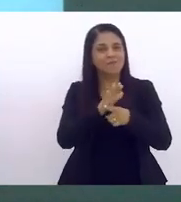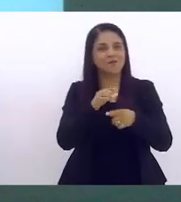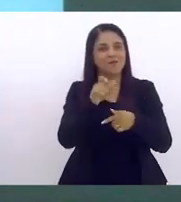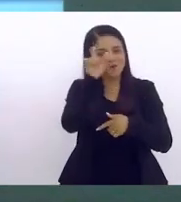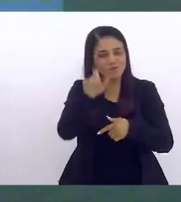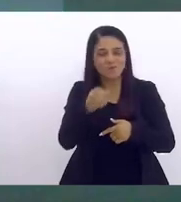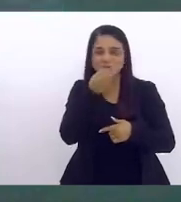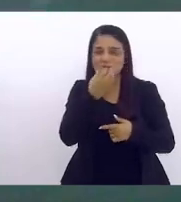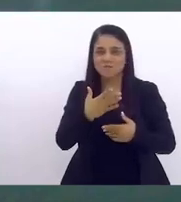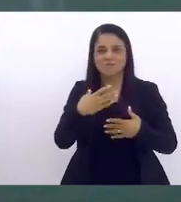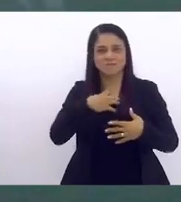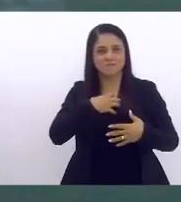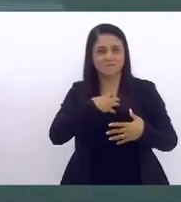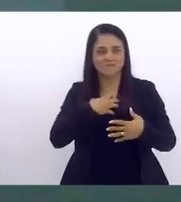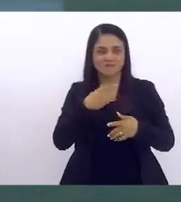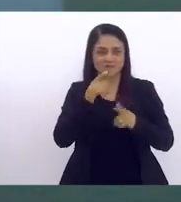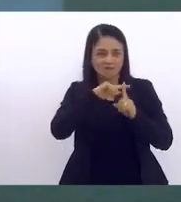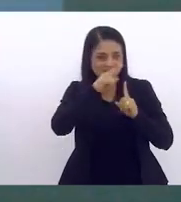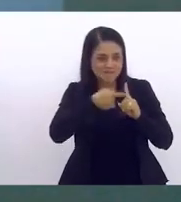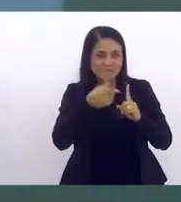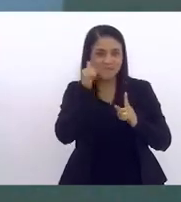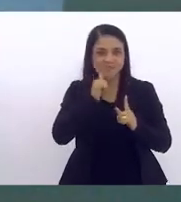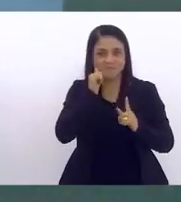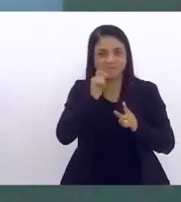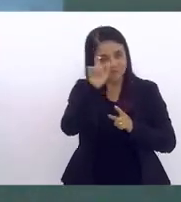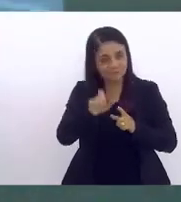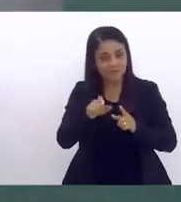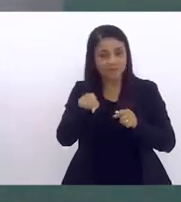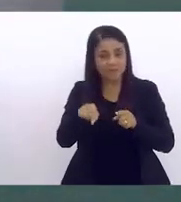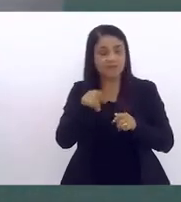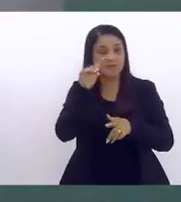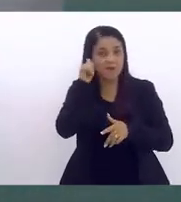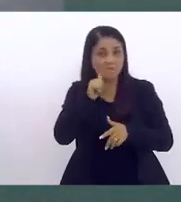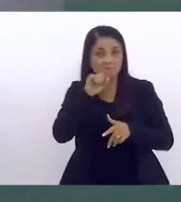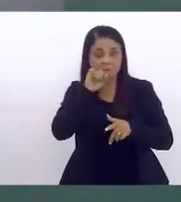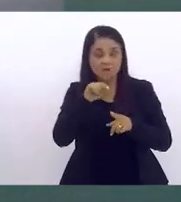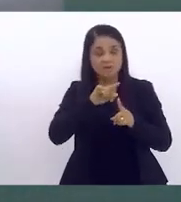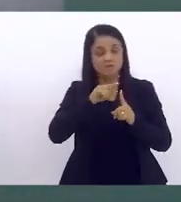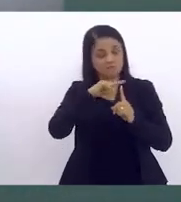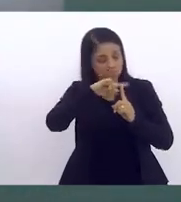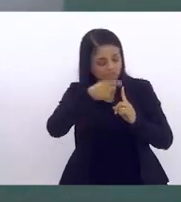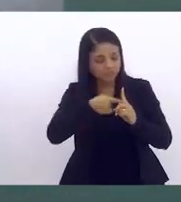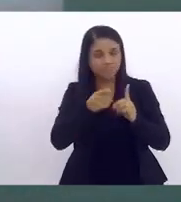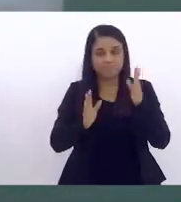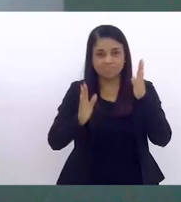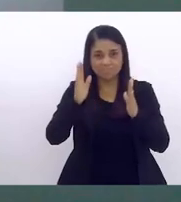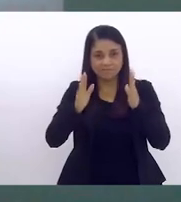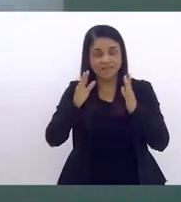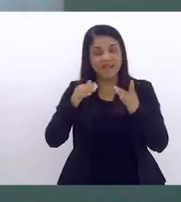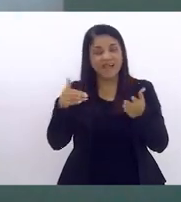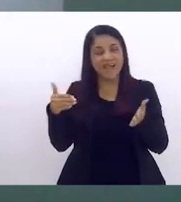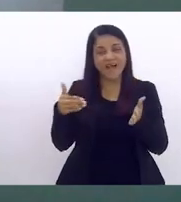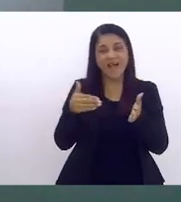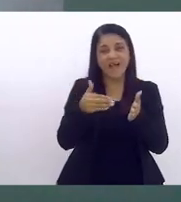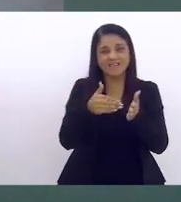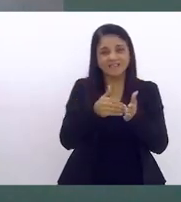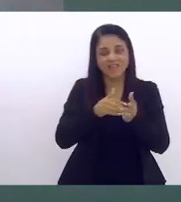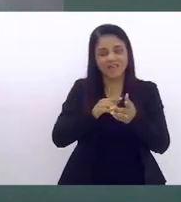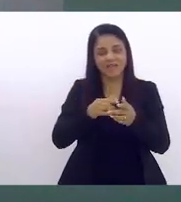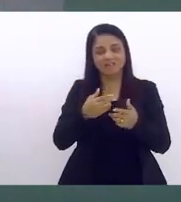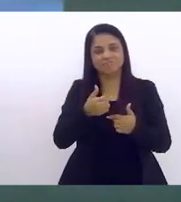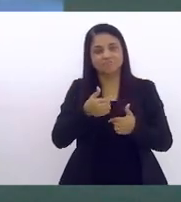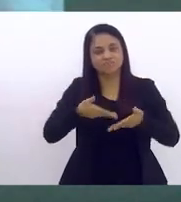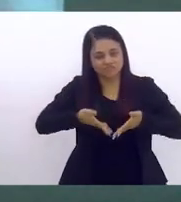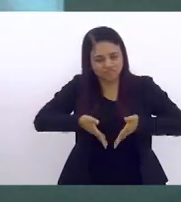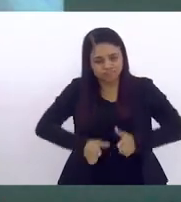dessa atividade. Elas prestam assistência às mães durante o período de gestação até os primeiros meses após o bebê